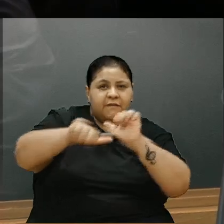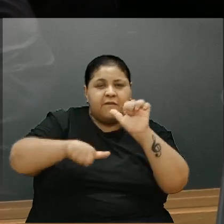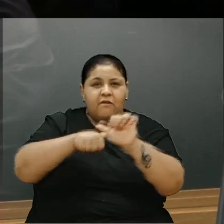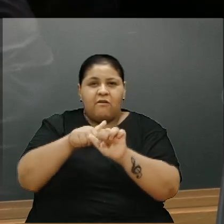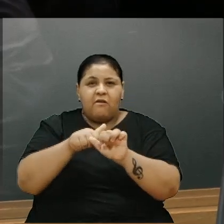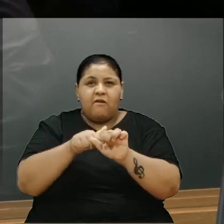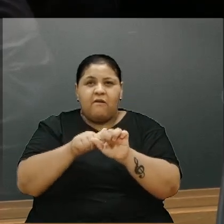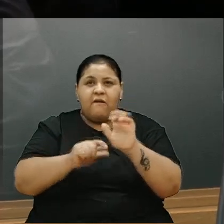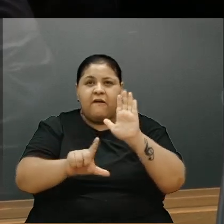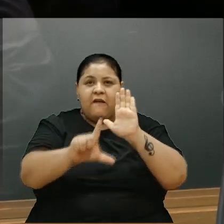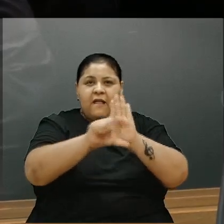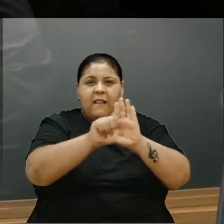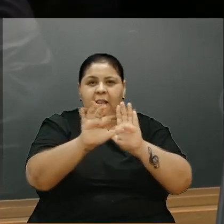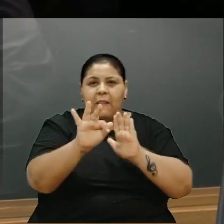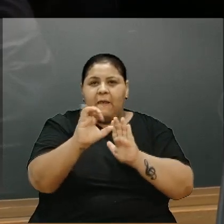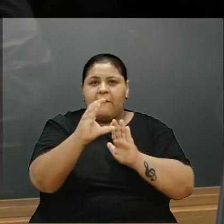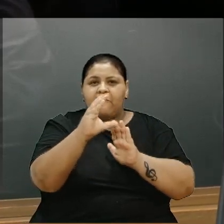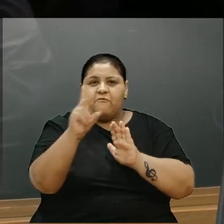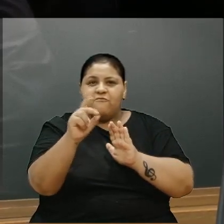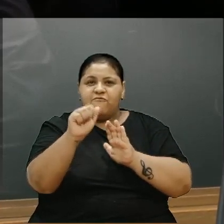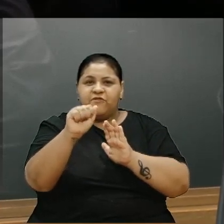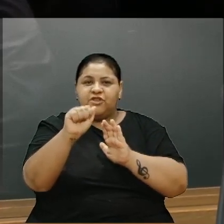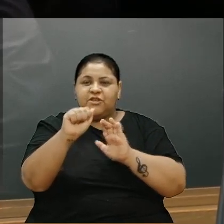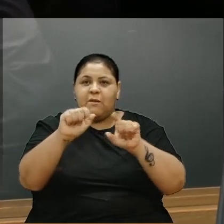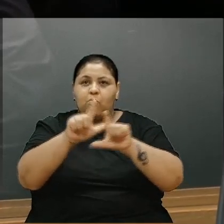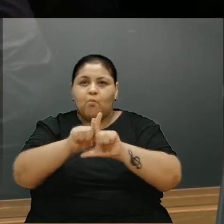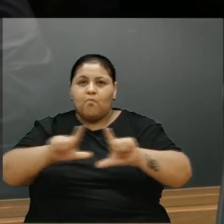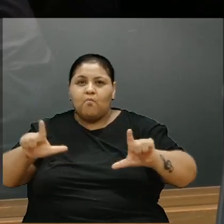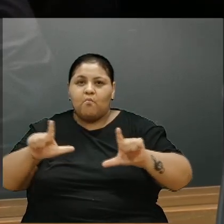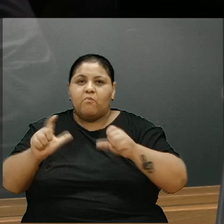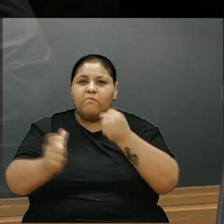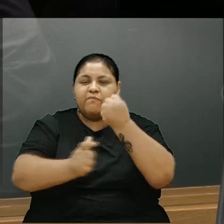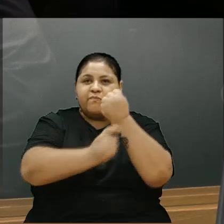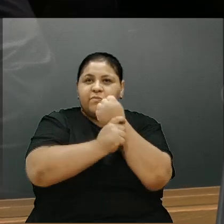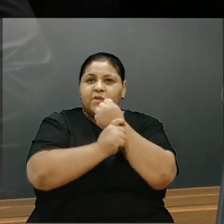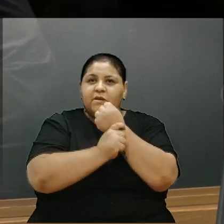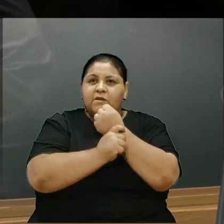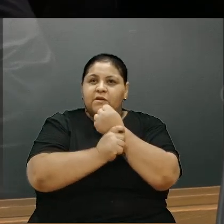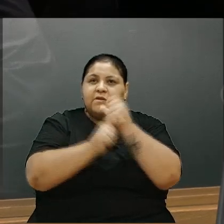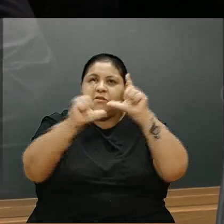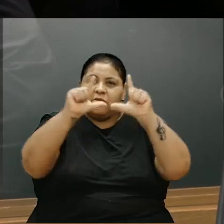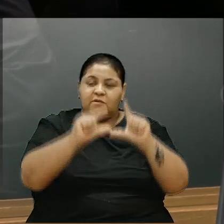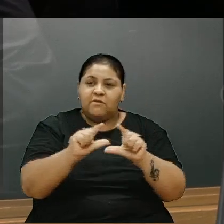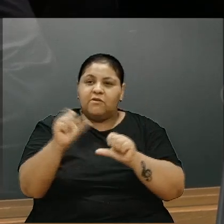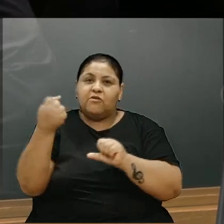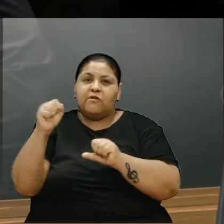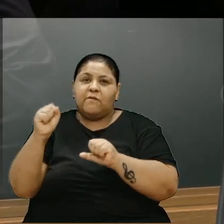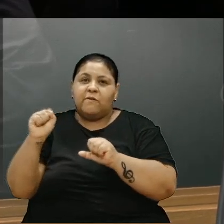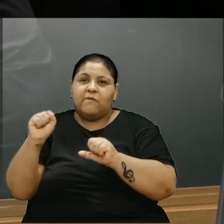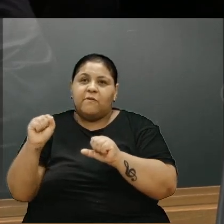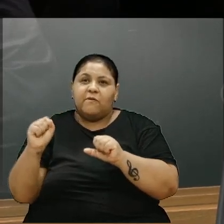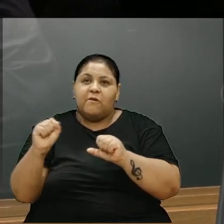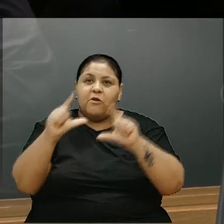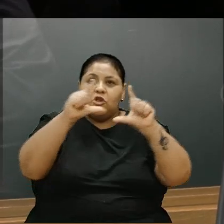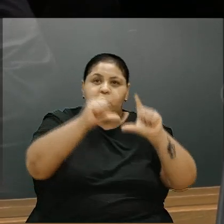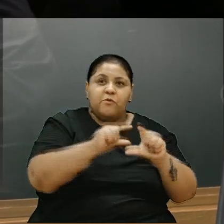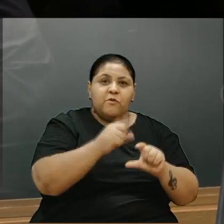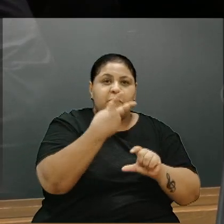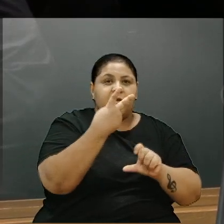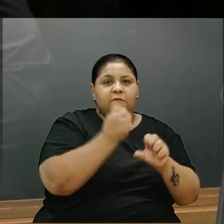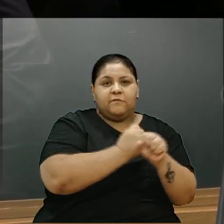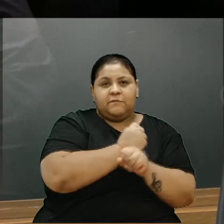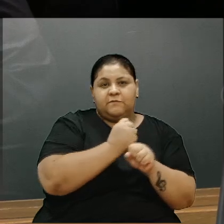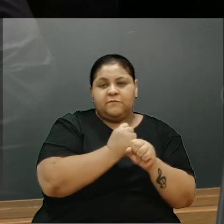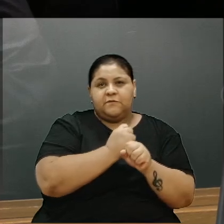limpa para garantir uma redução da impossibilidade da condenação de 8 para 2 anos, é